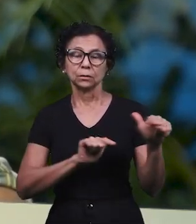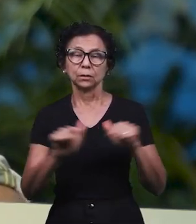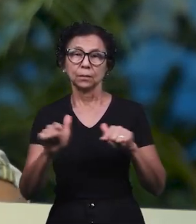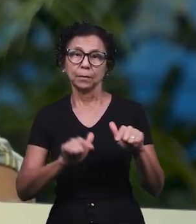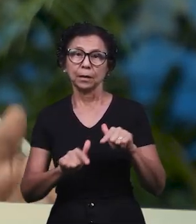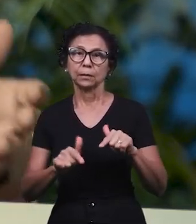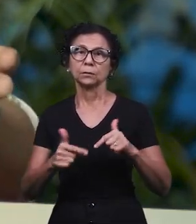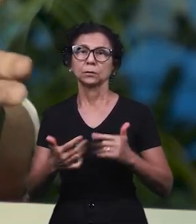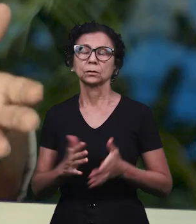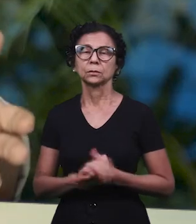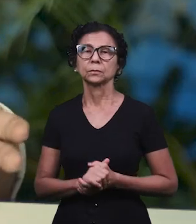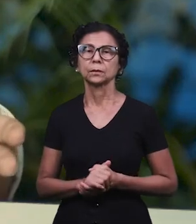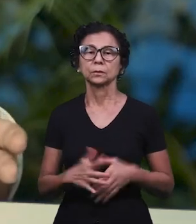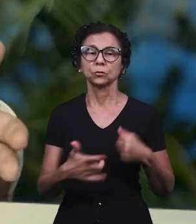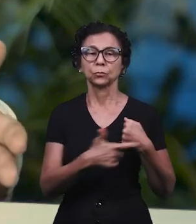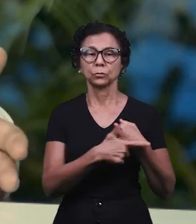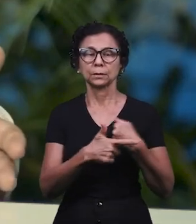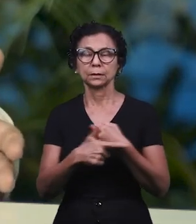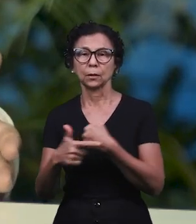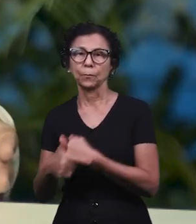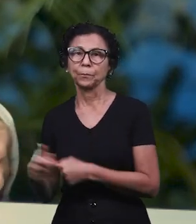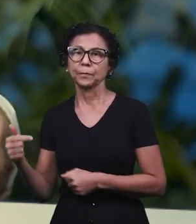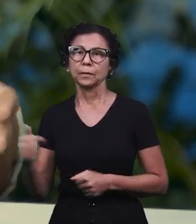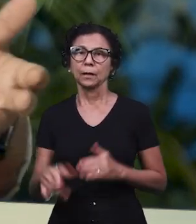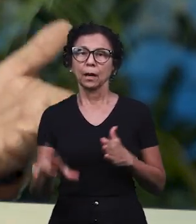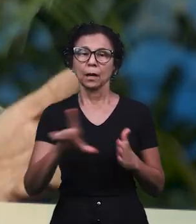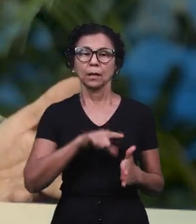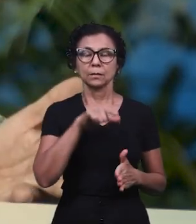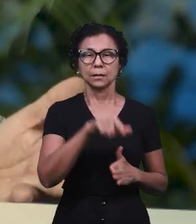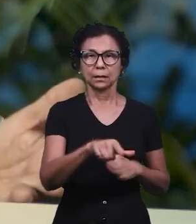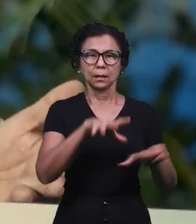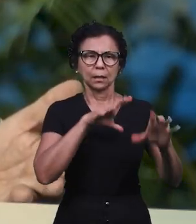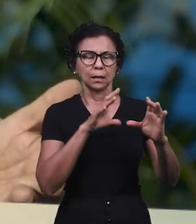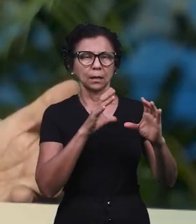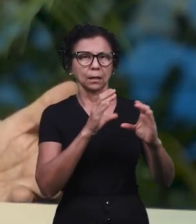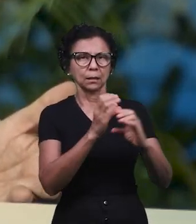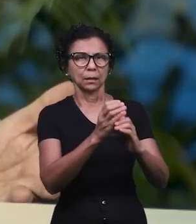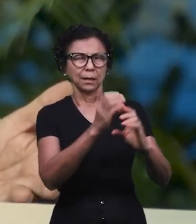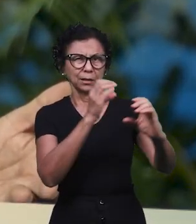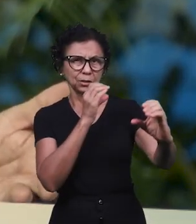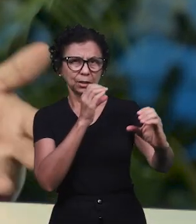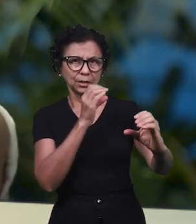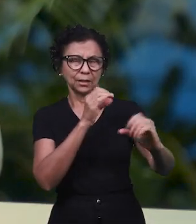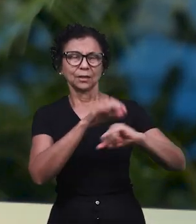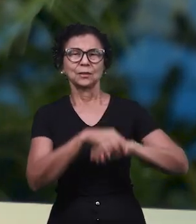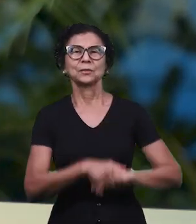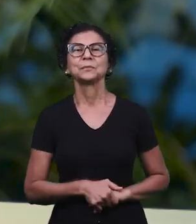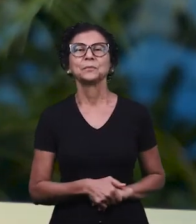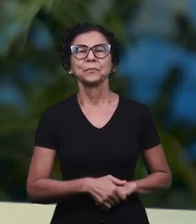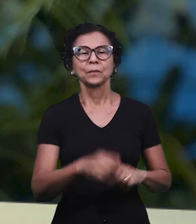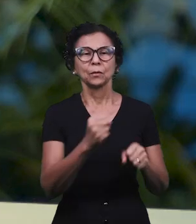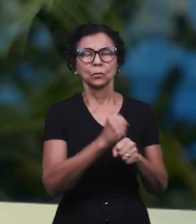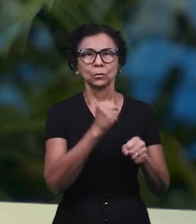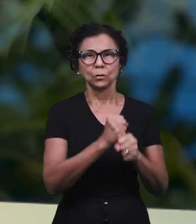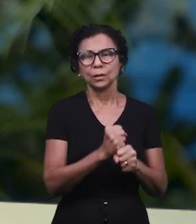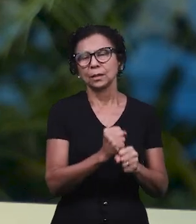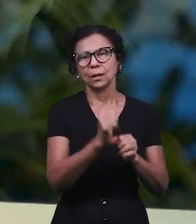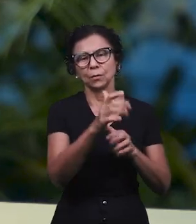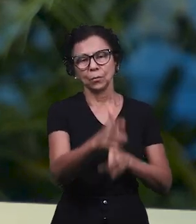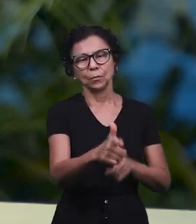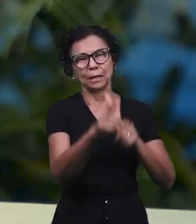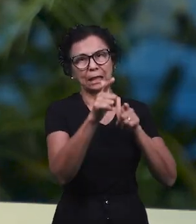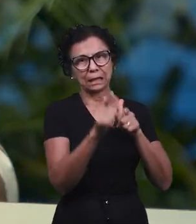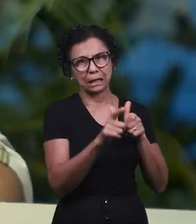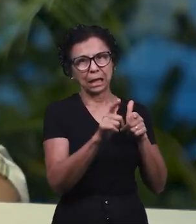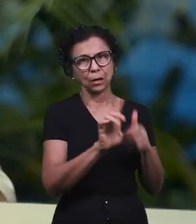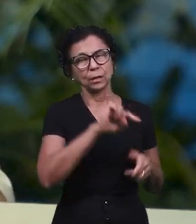engenheiro, nós produzíamos um produto que era utilizado pelo combatente da AMAN. E após a produção, nós íamos